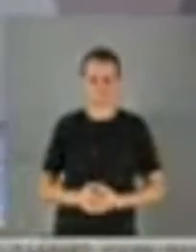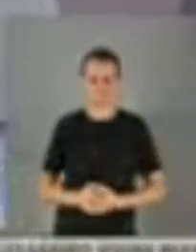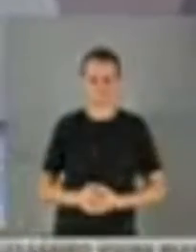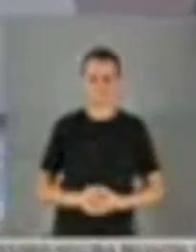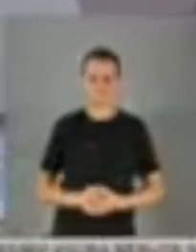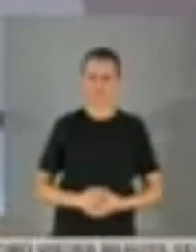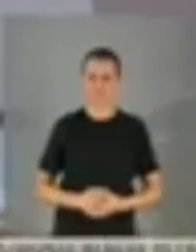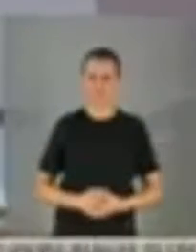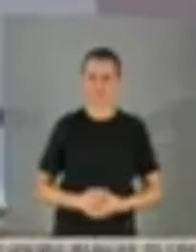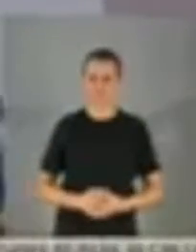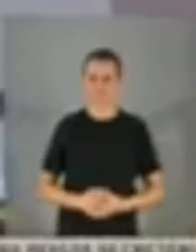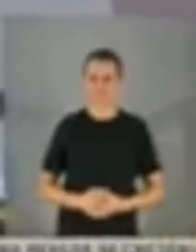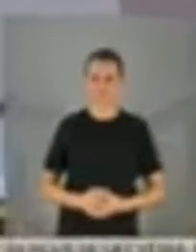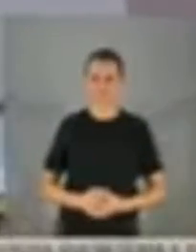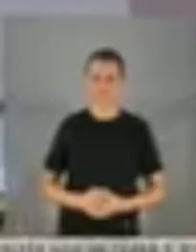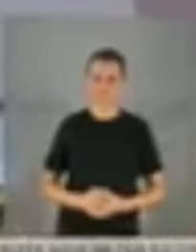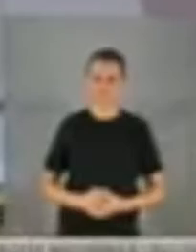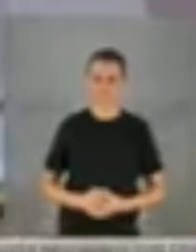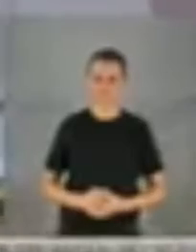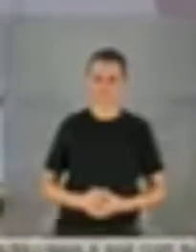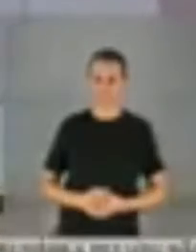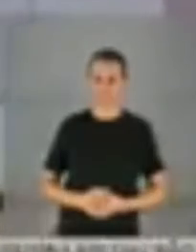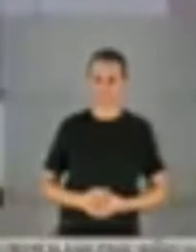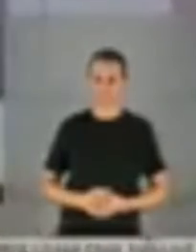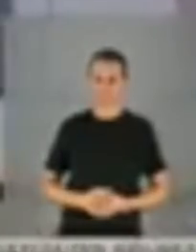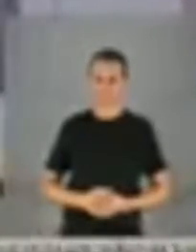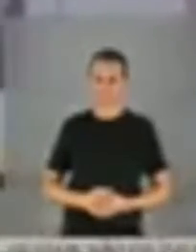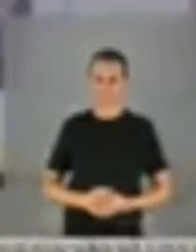blocos, para facilitar a vossa.